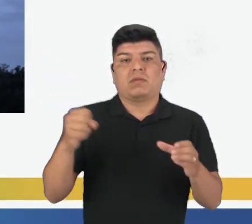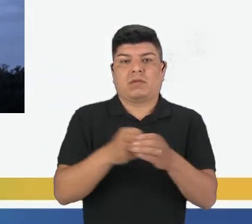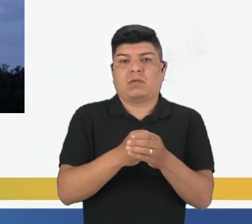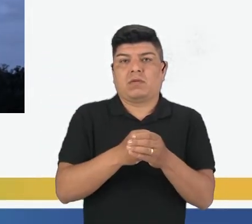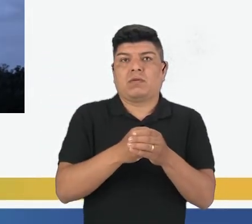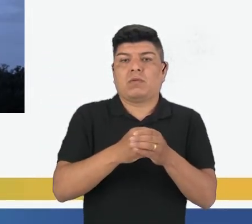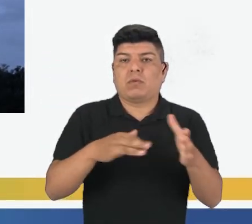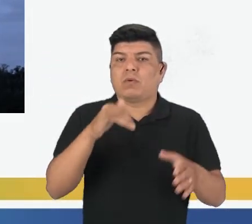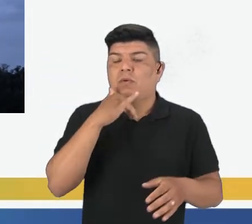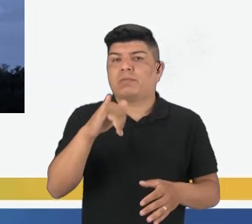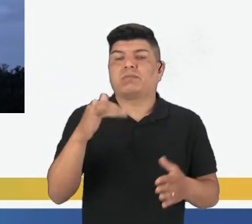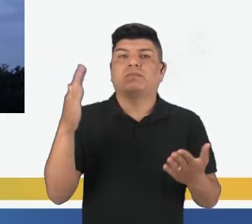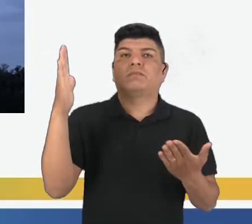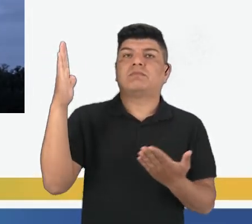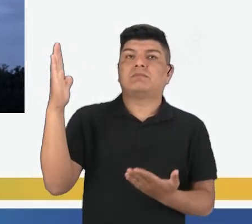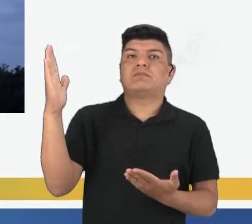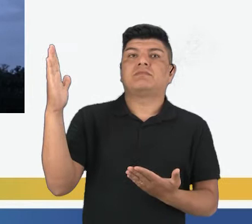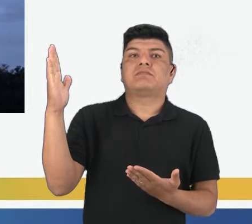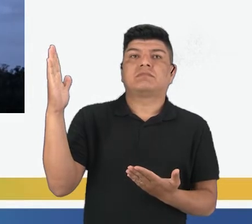ela